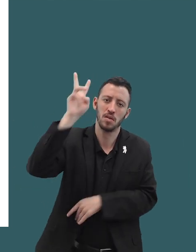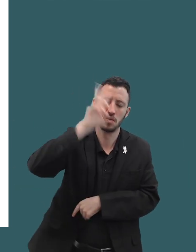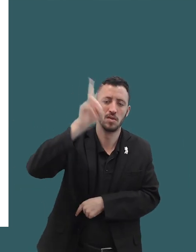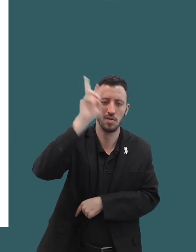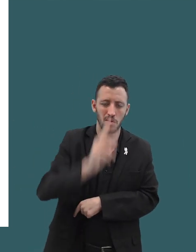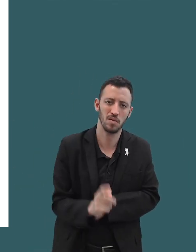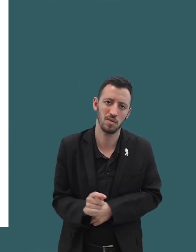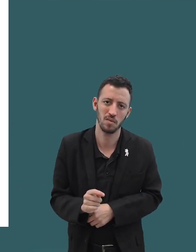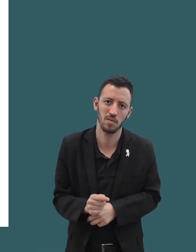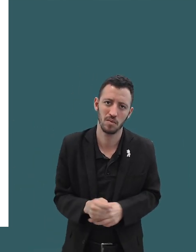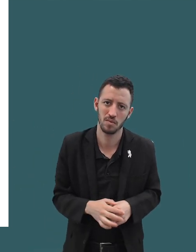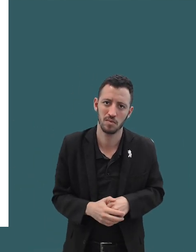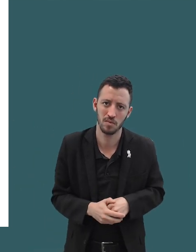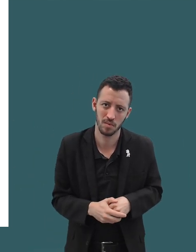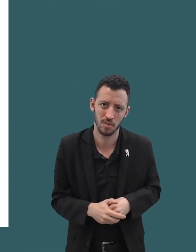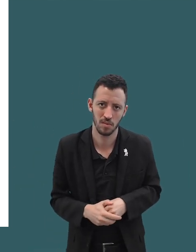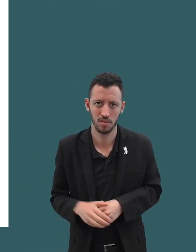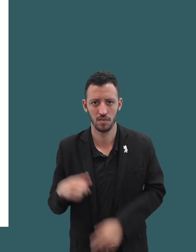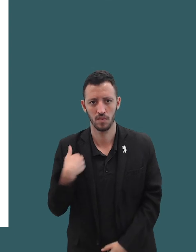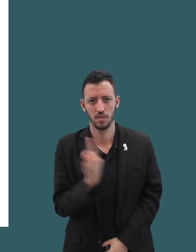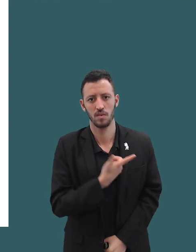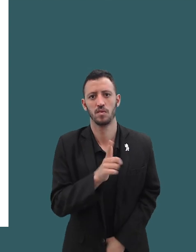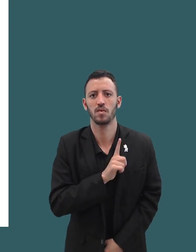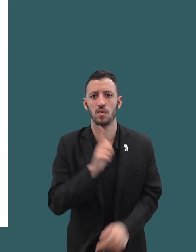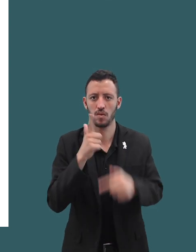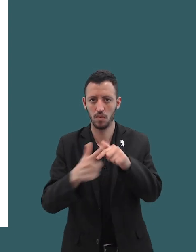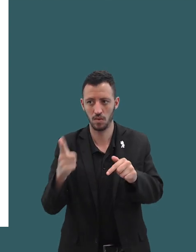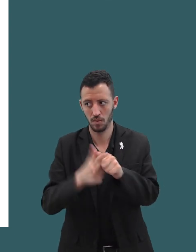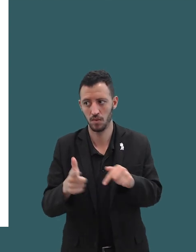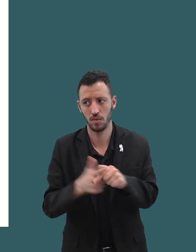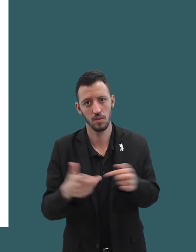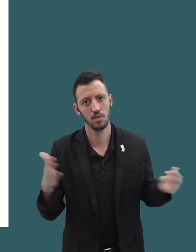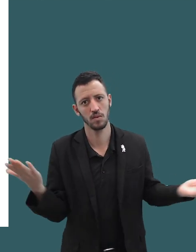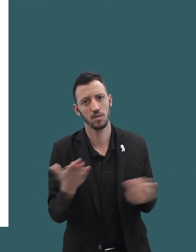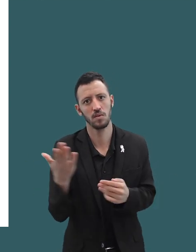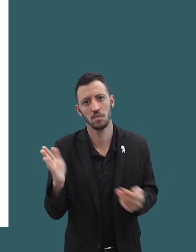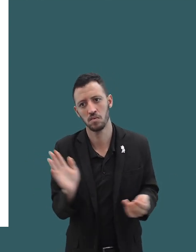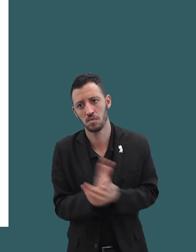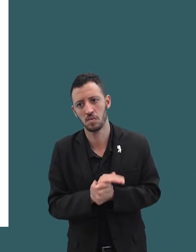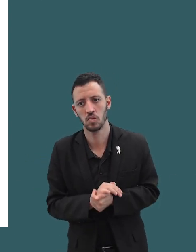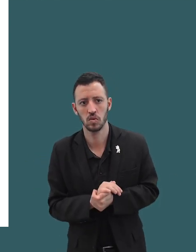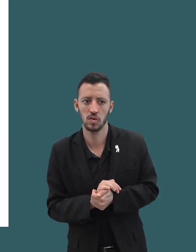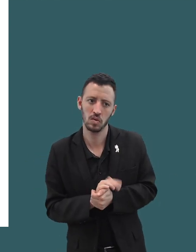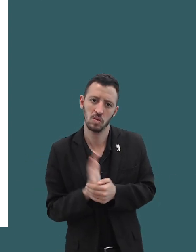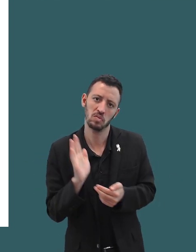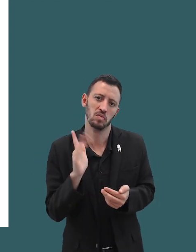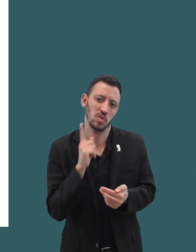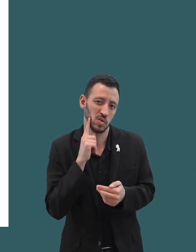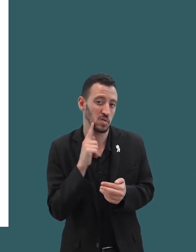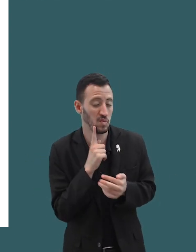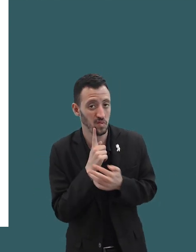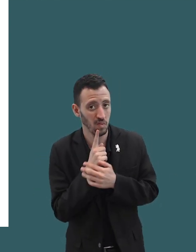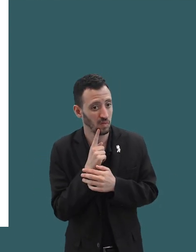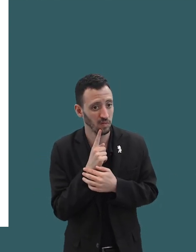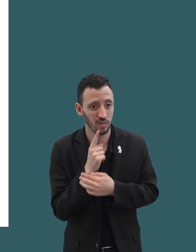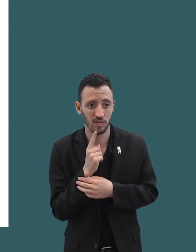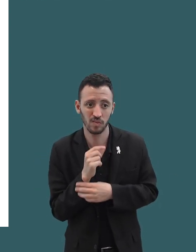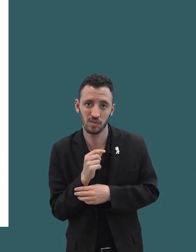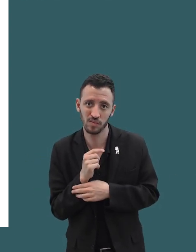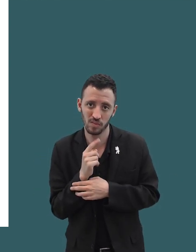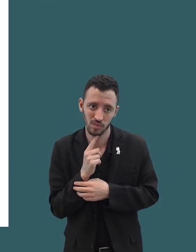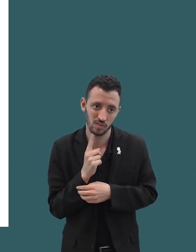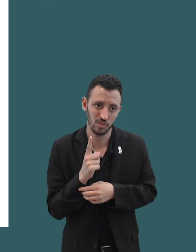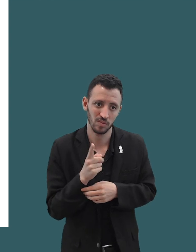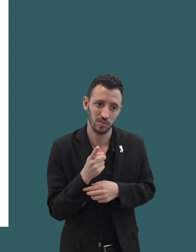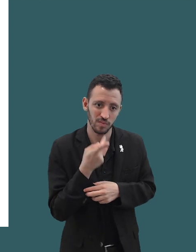também que nós temos um problema em paralelo, que são